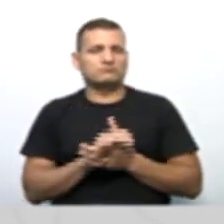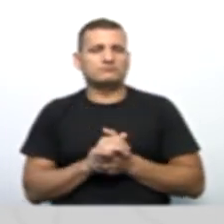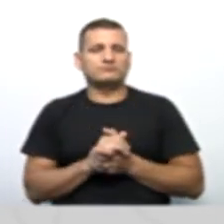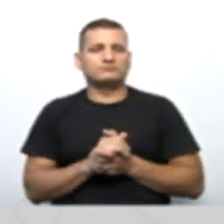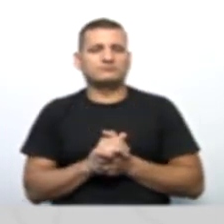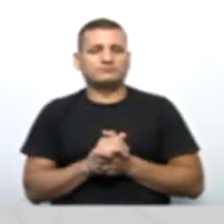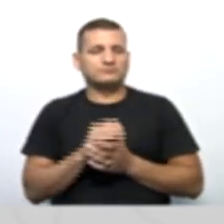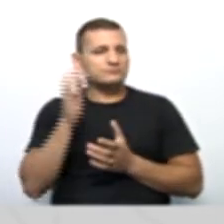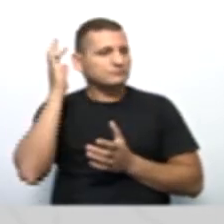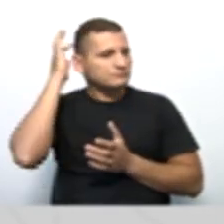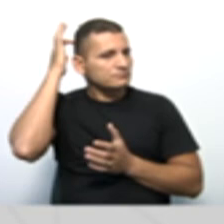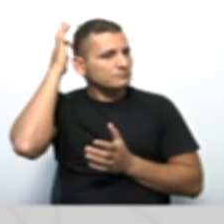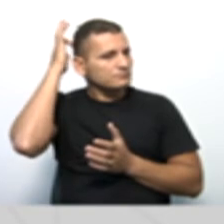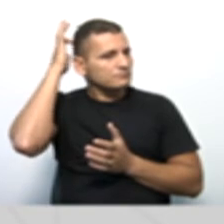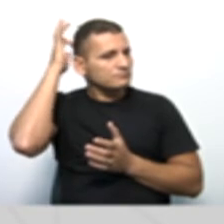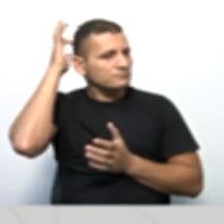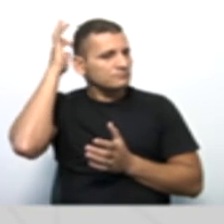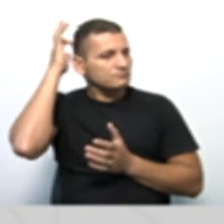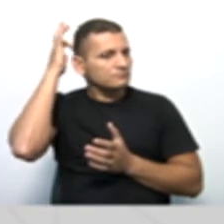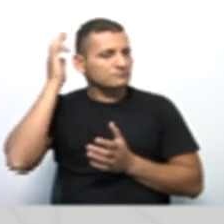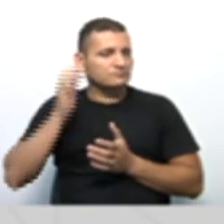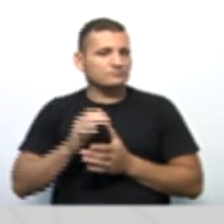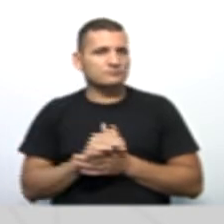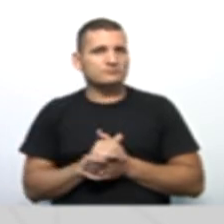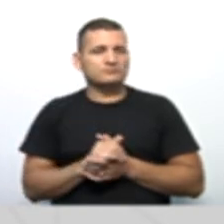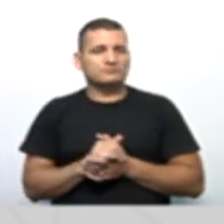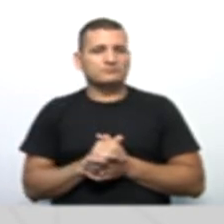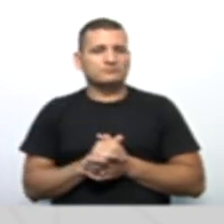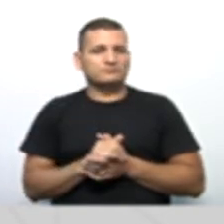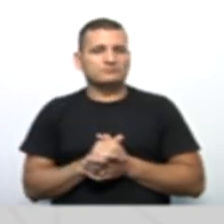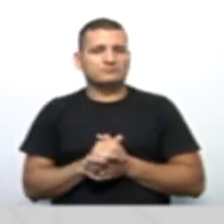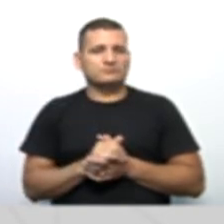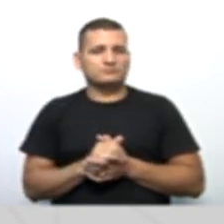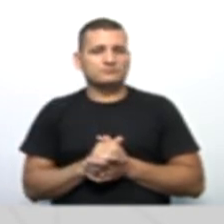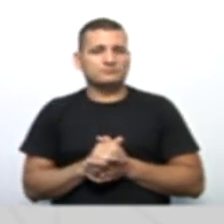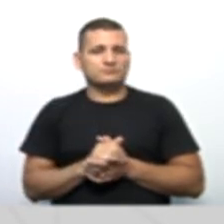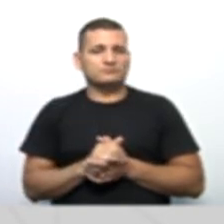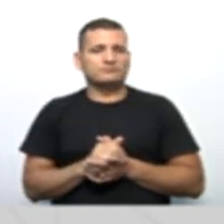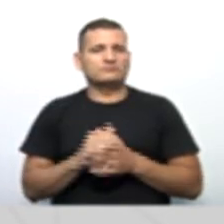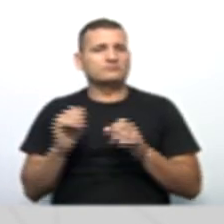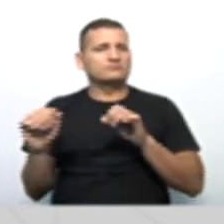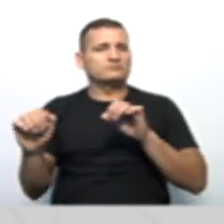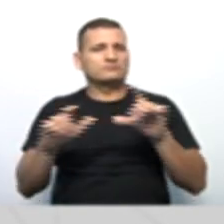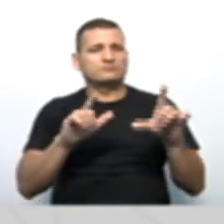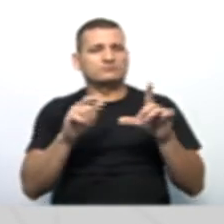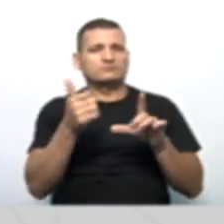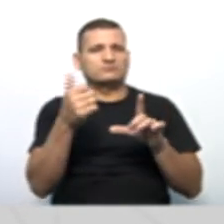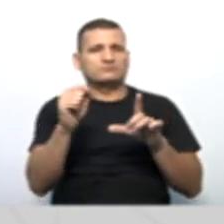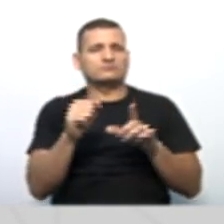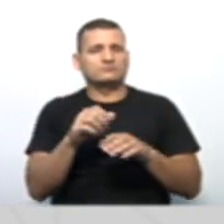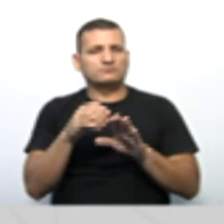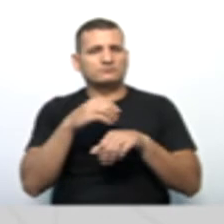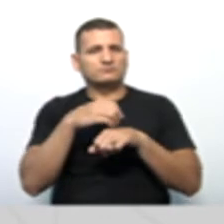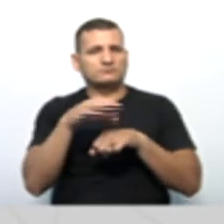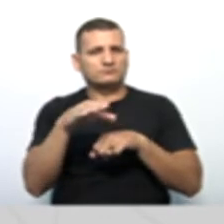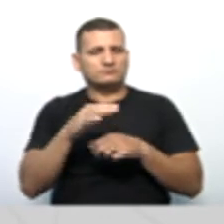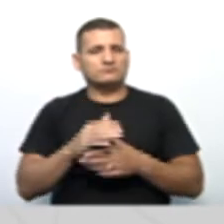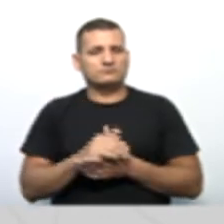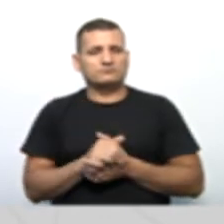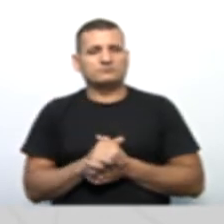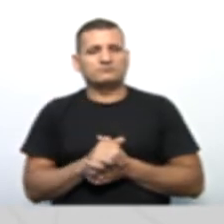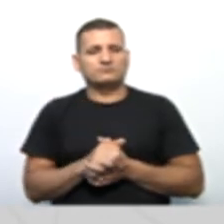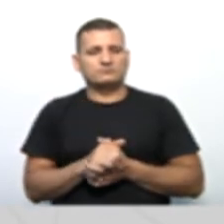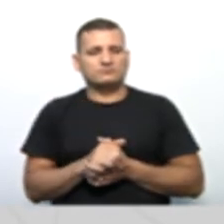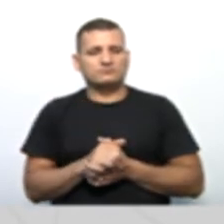aí a dica pra para os alunos fica é a partir do slide 18 né aí tem essa seqüência